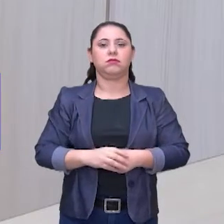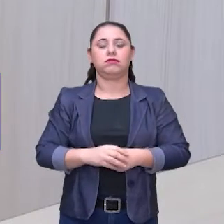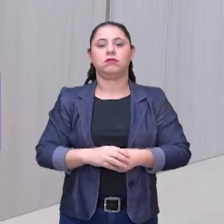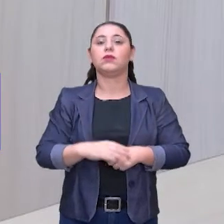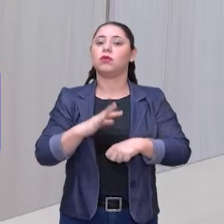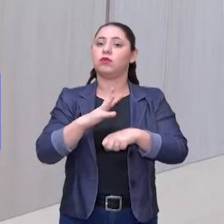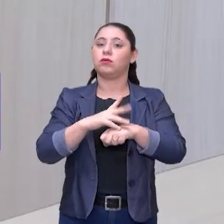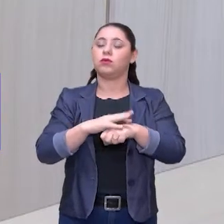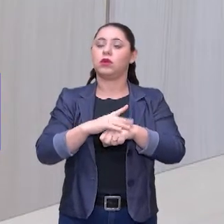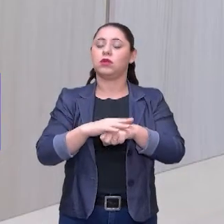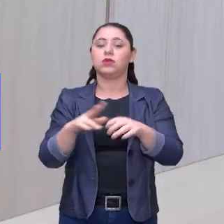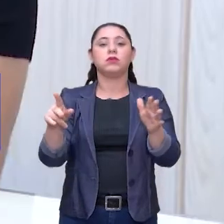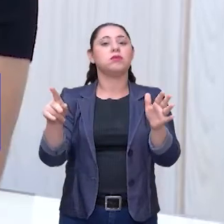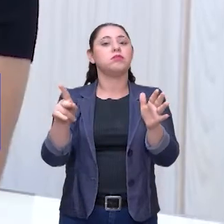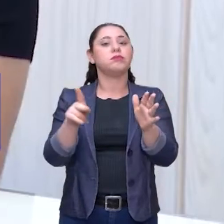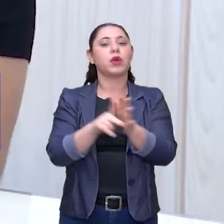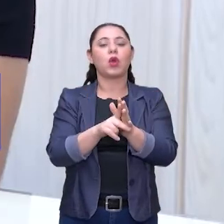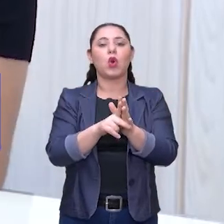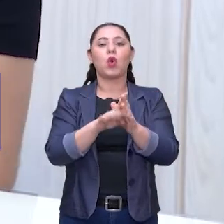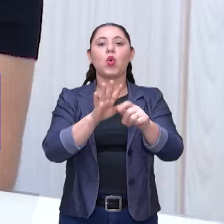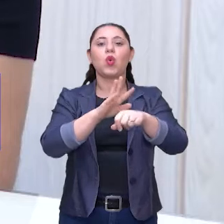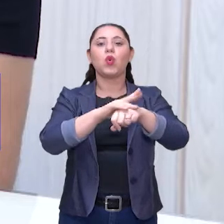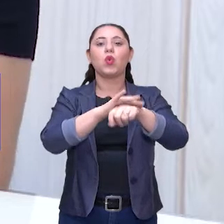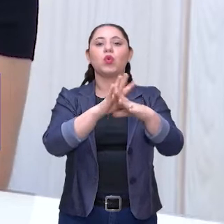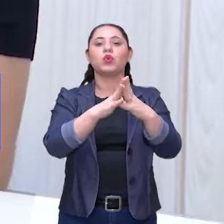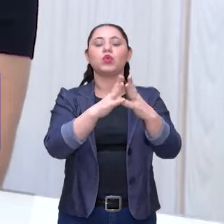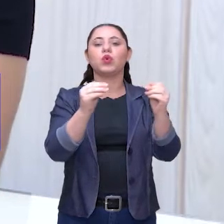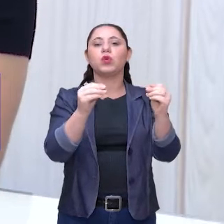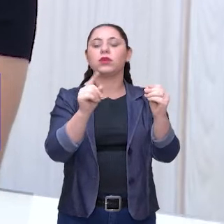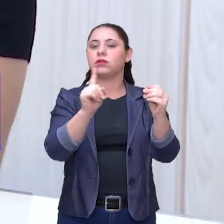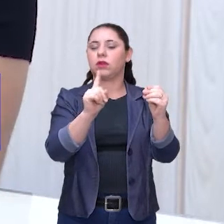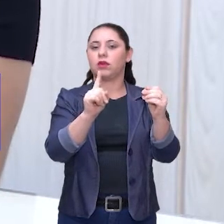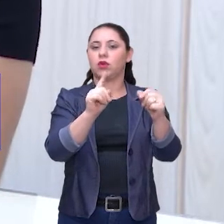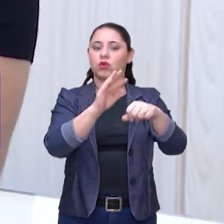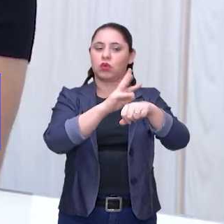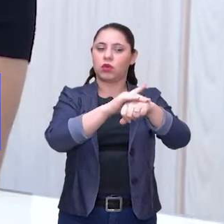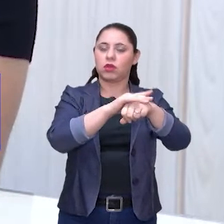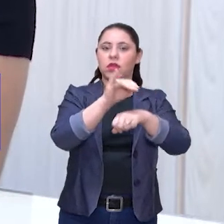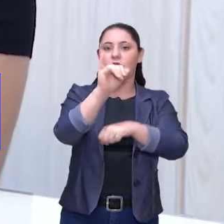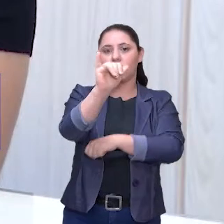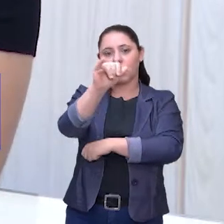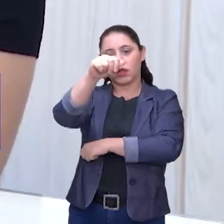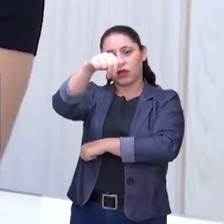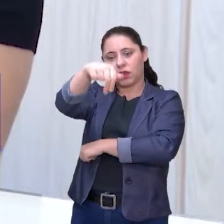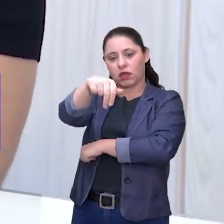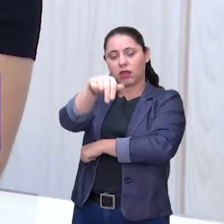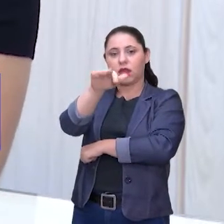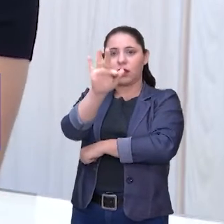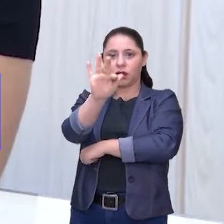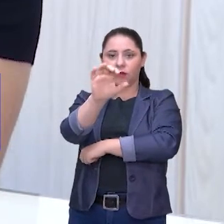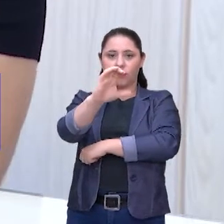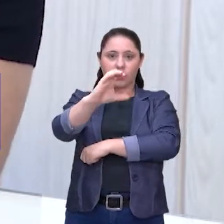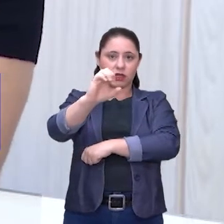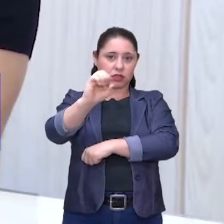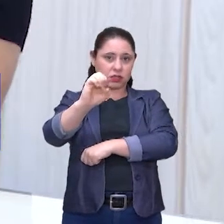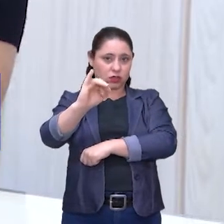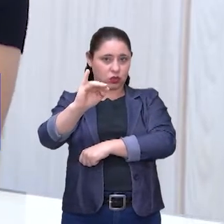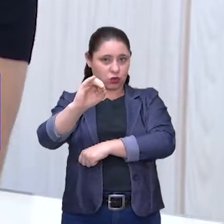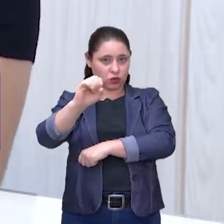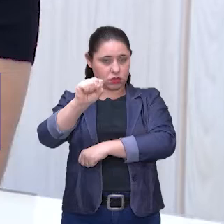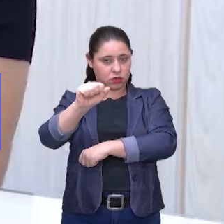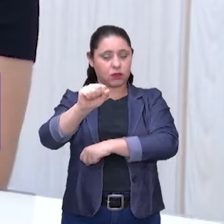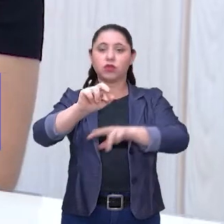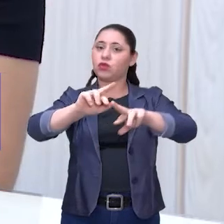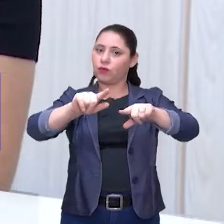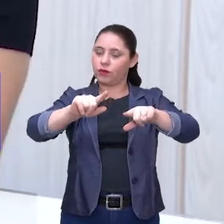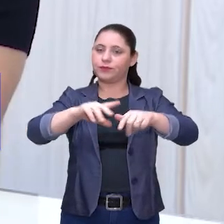paciente. Não passa também. Não passa, é uma doença inflamatória, não tem... A doença que passa são doenças